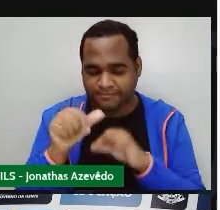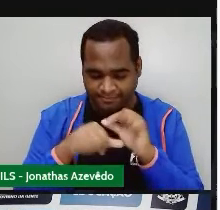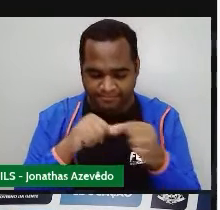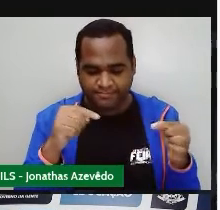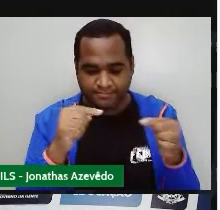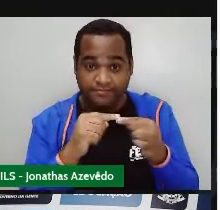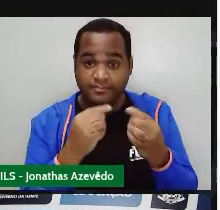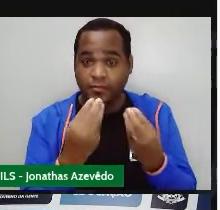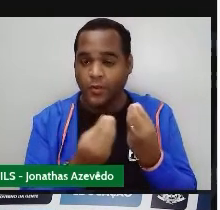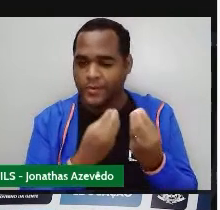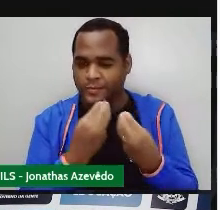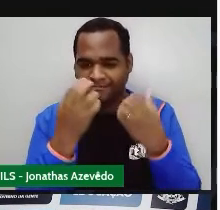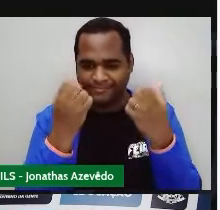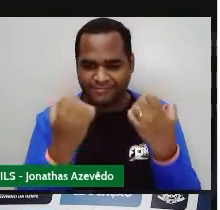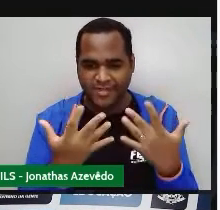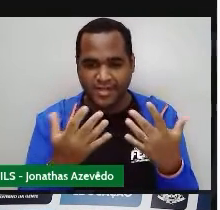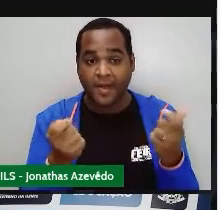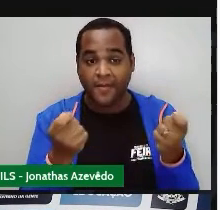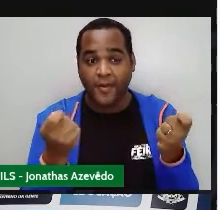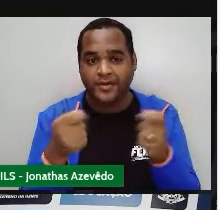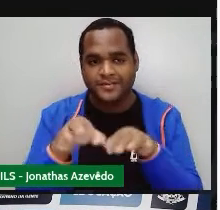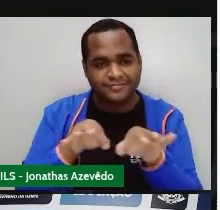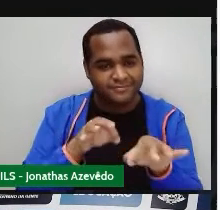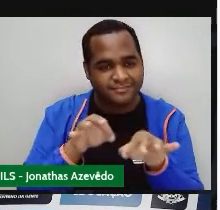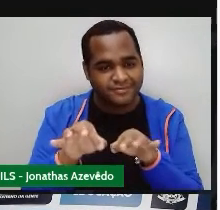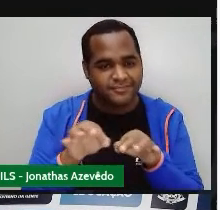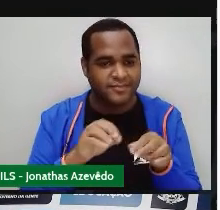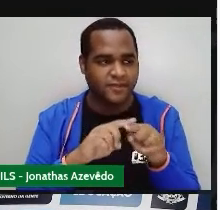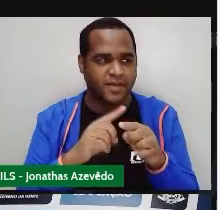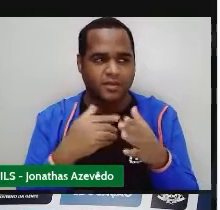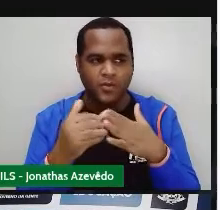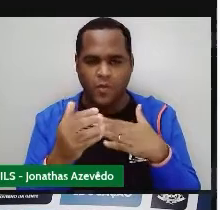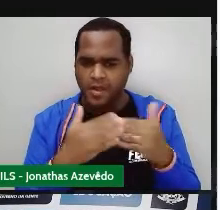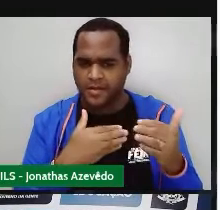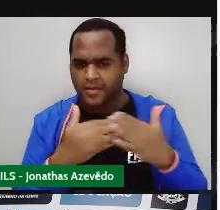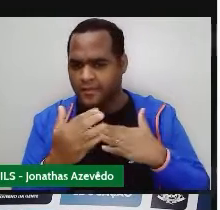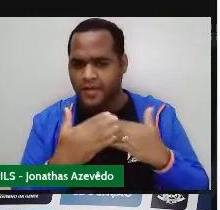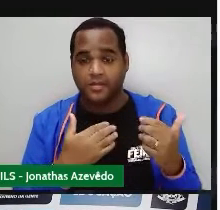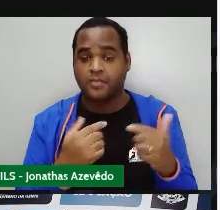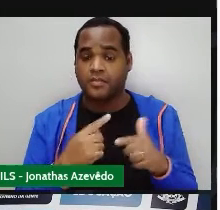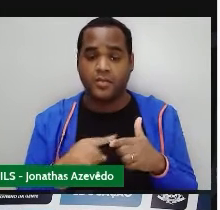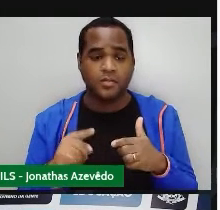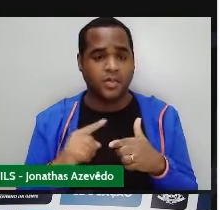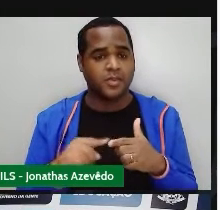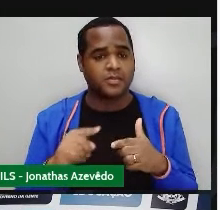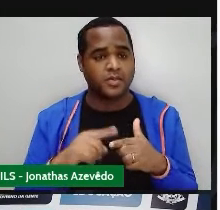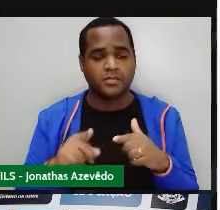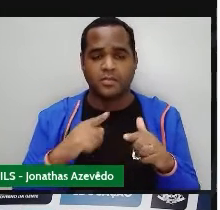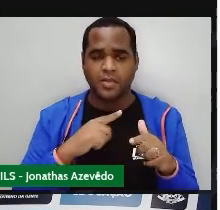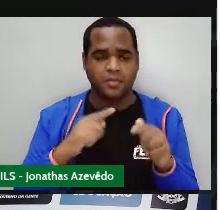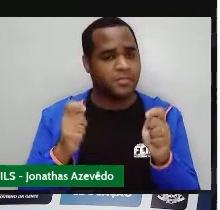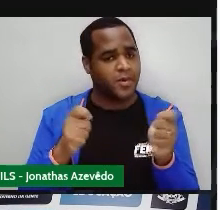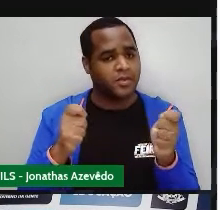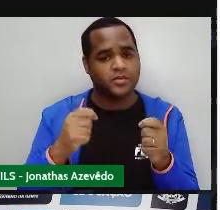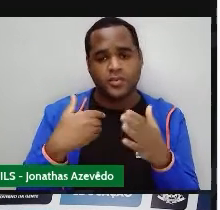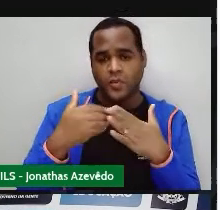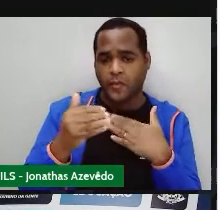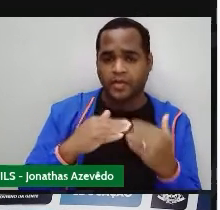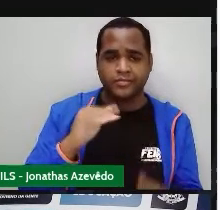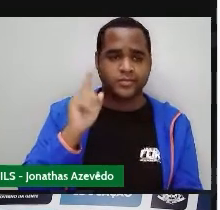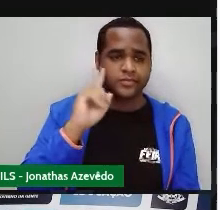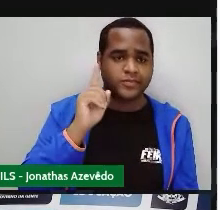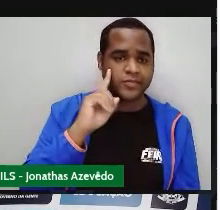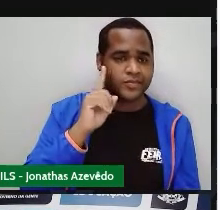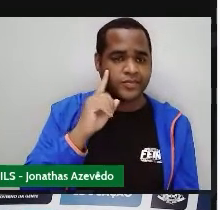para que a gente possa resolver problema de qualquer natureza eu tô falando problemas do nosso cotidiano